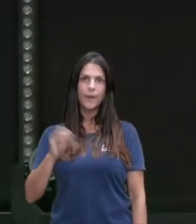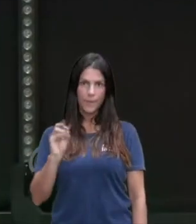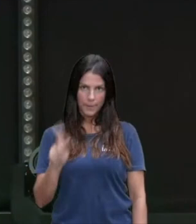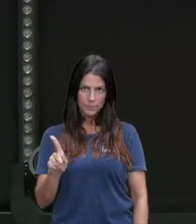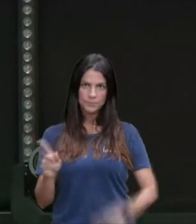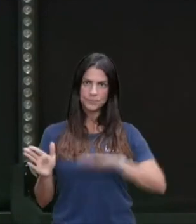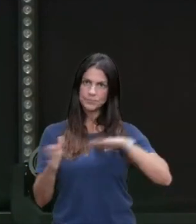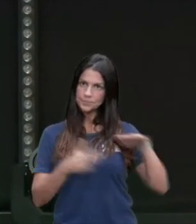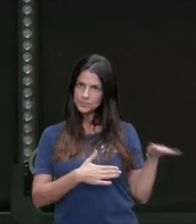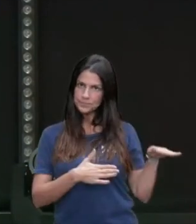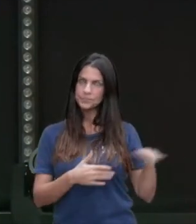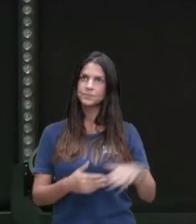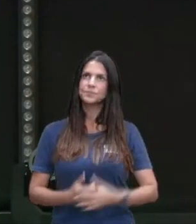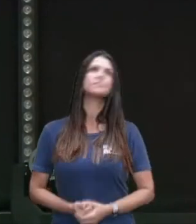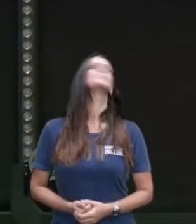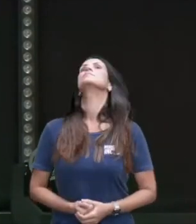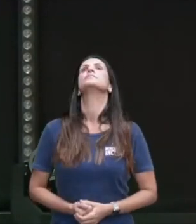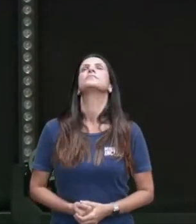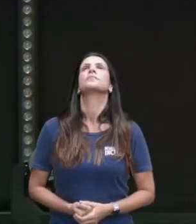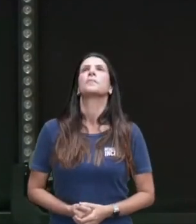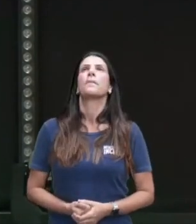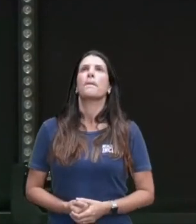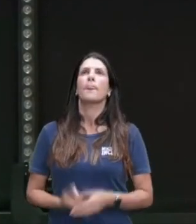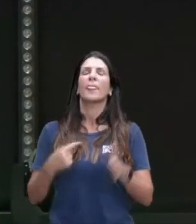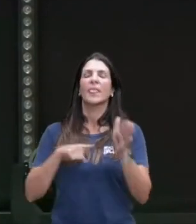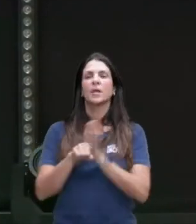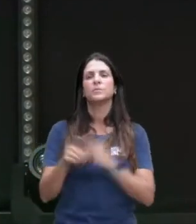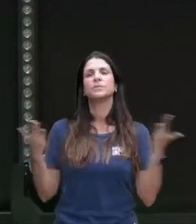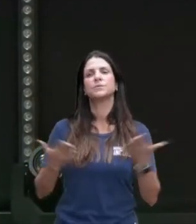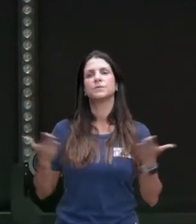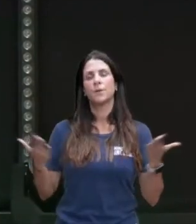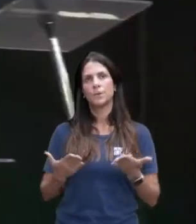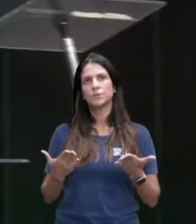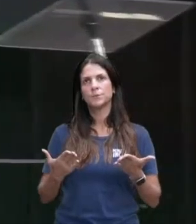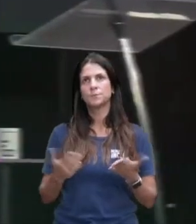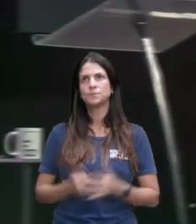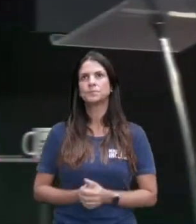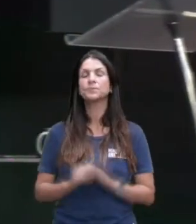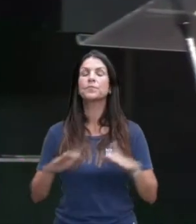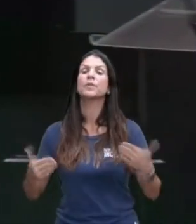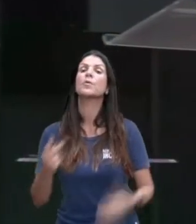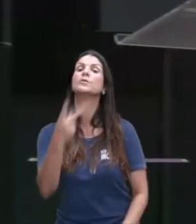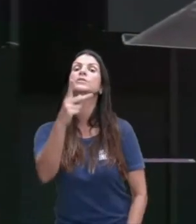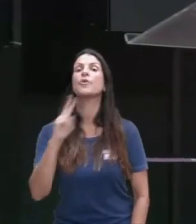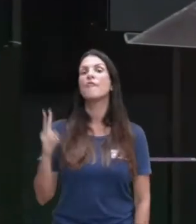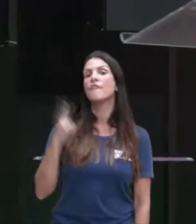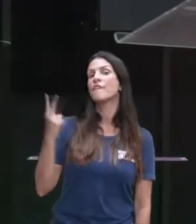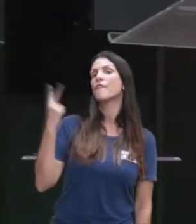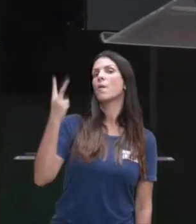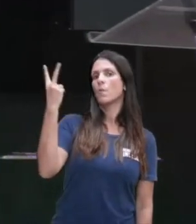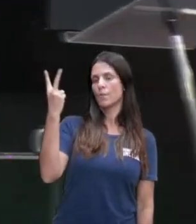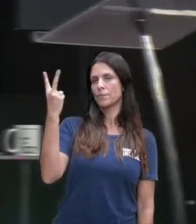eu queria te fazer uma pergunta hoje qual é o seu valor e